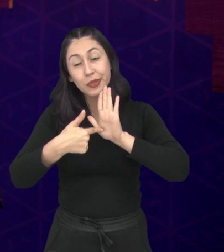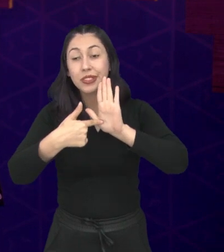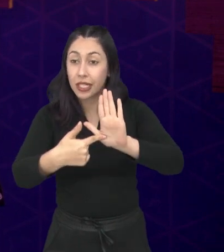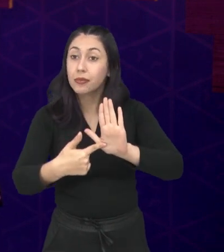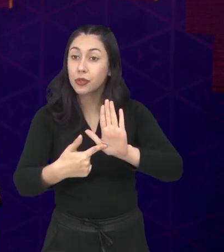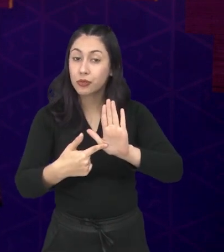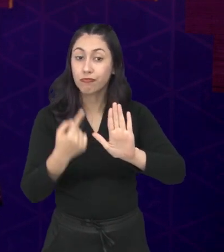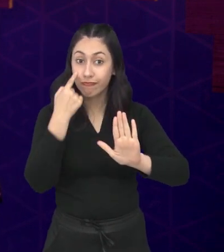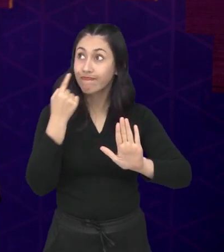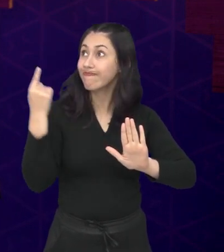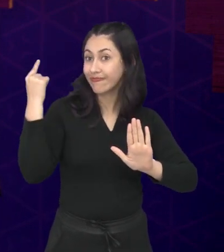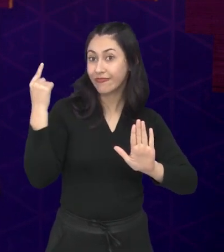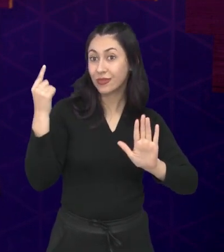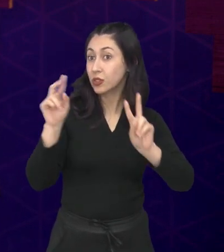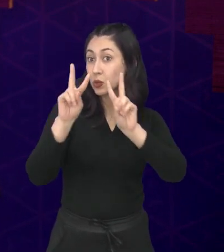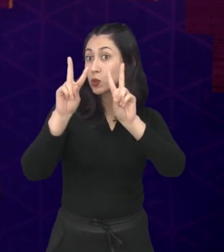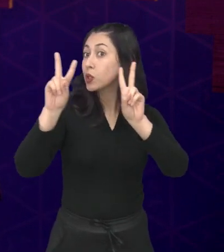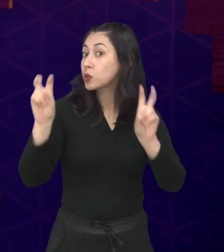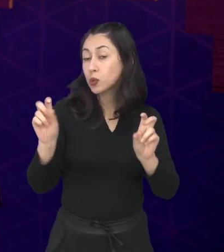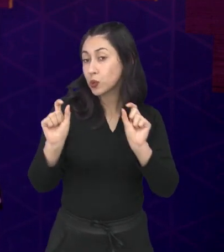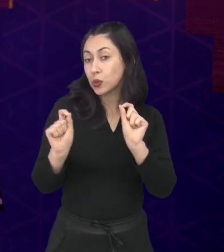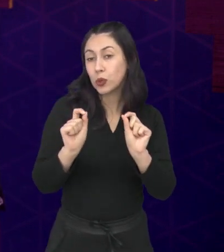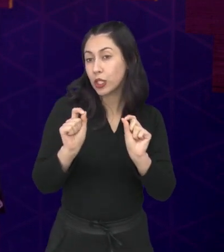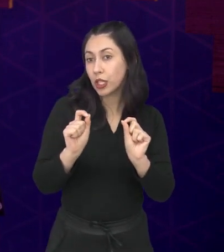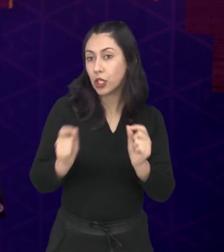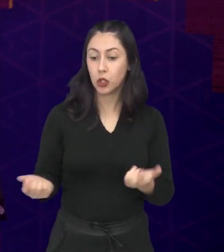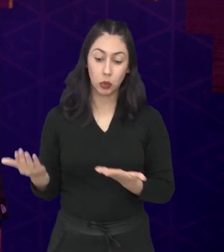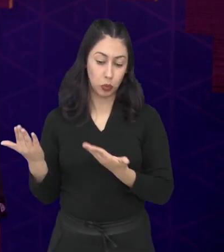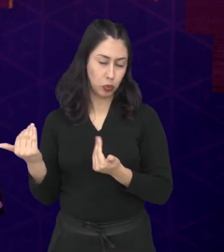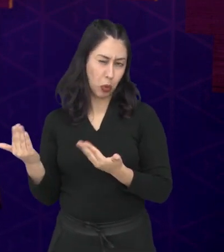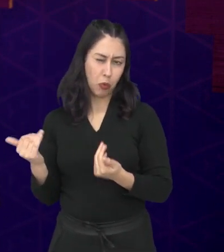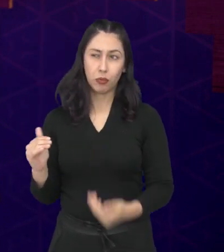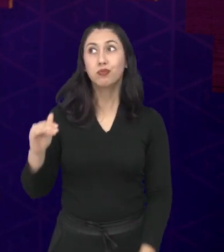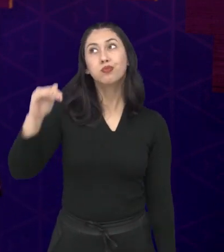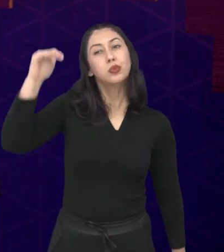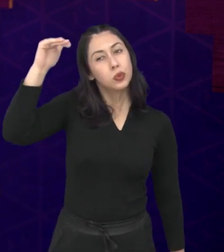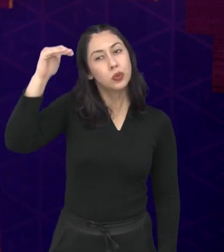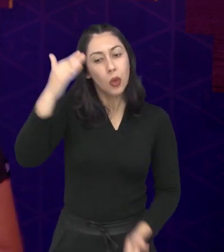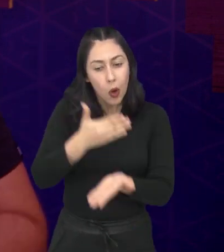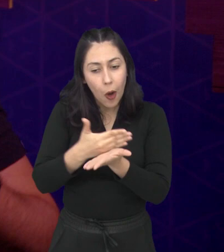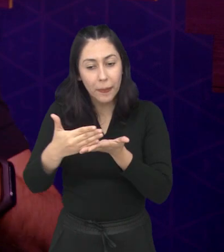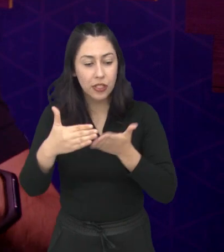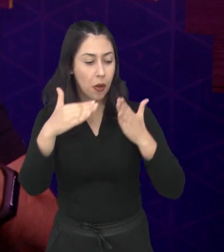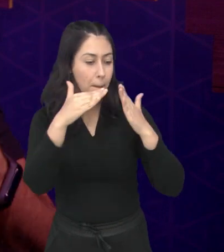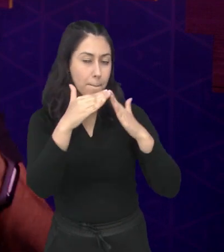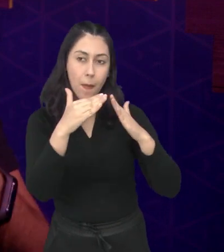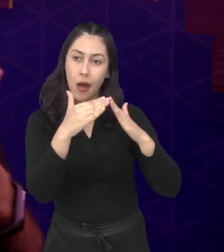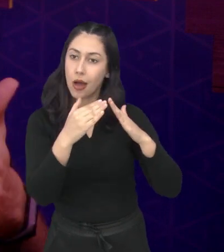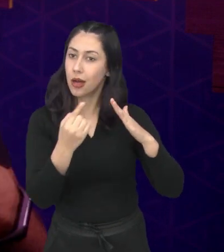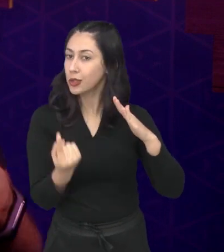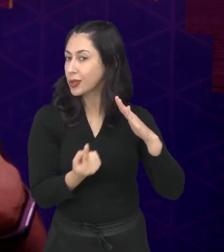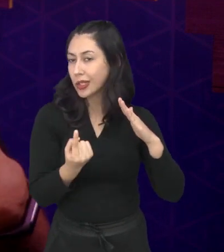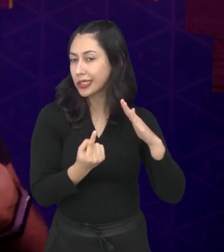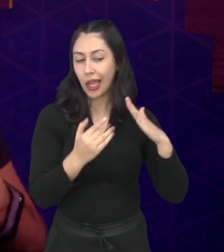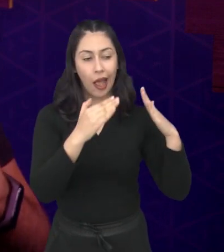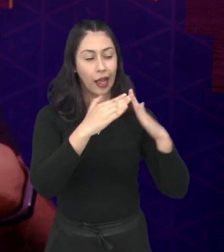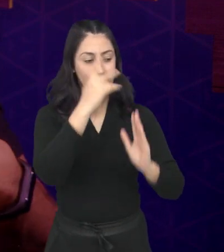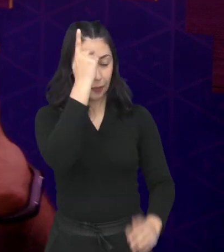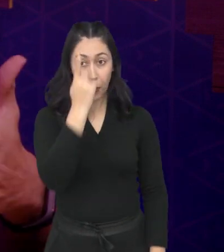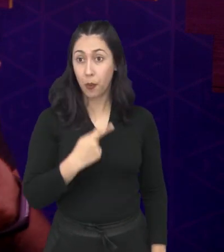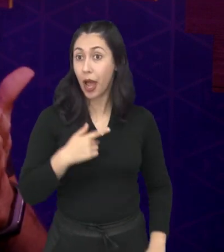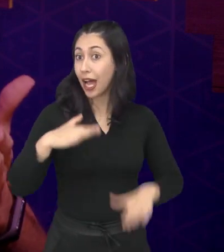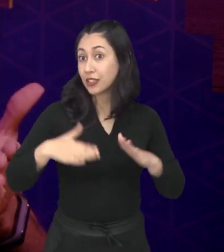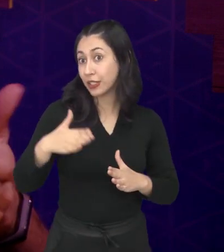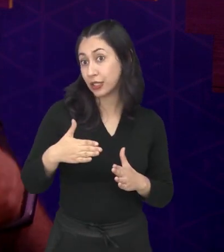financeira, abordam muito esse tema, né, de jovens adultos começando a morar sozinho, muitas vezes morando